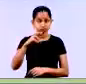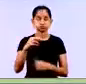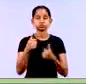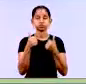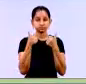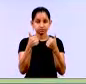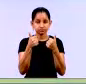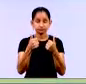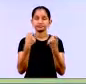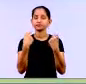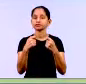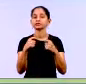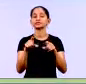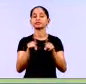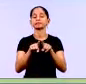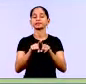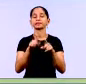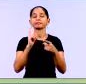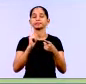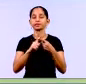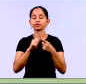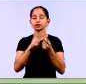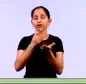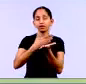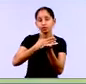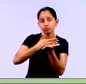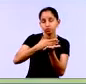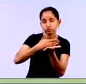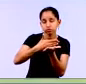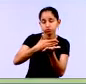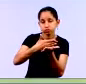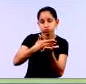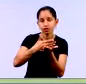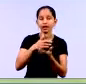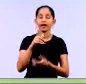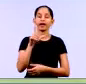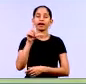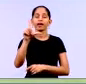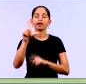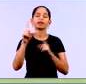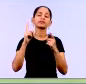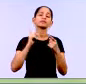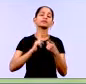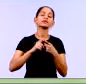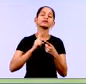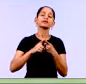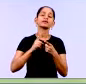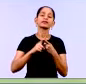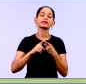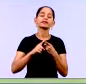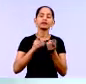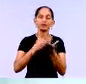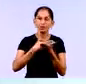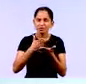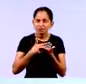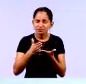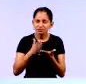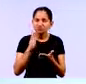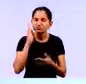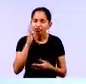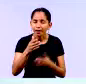estudo de caso, nós estamos iniciando com a letra L. Por quê? Porque nós já